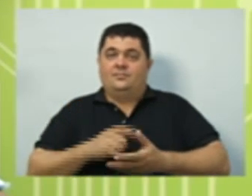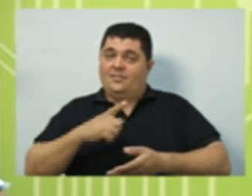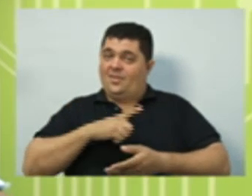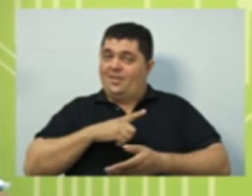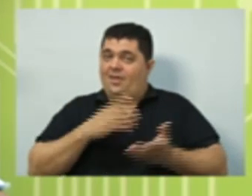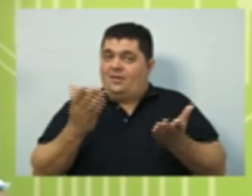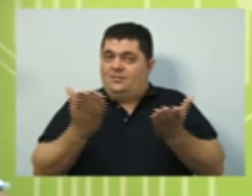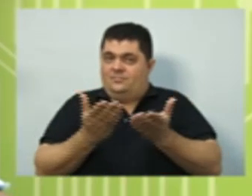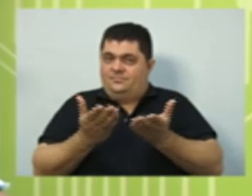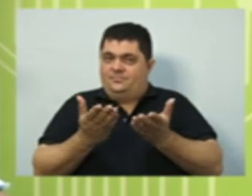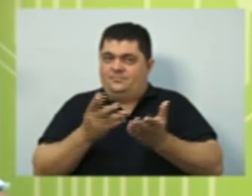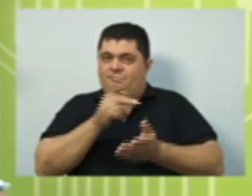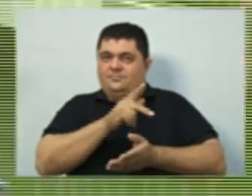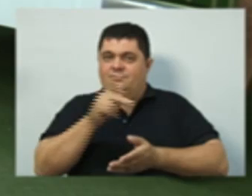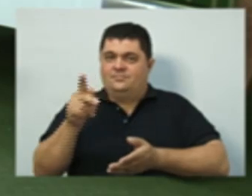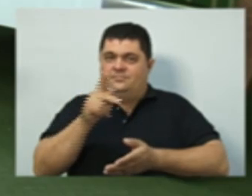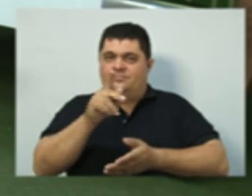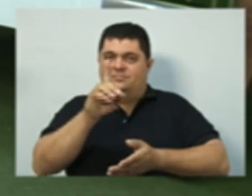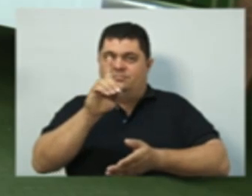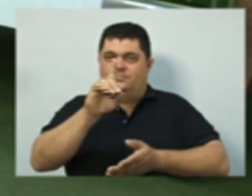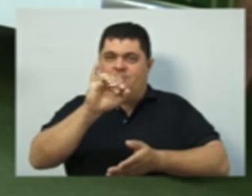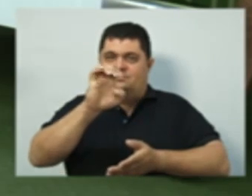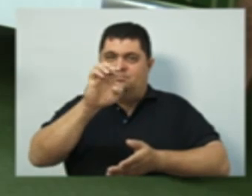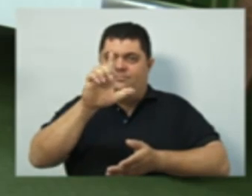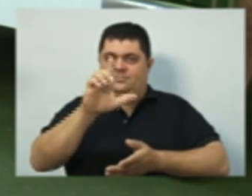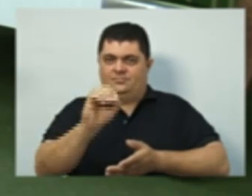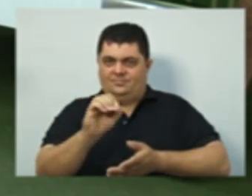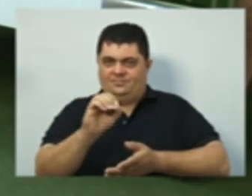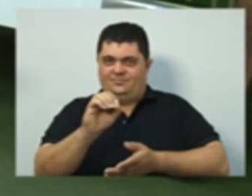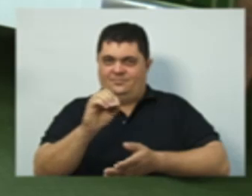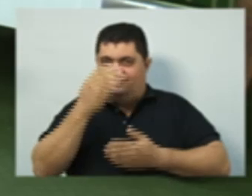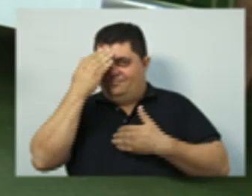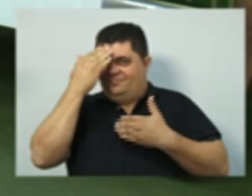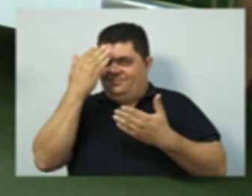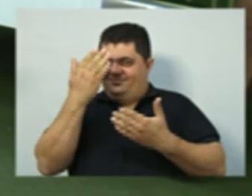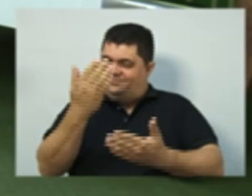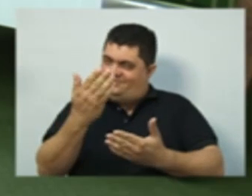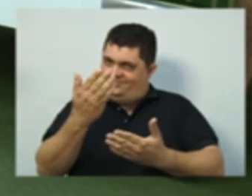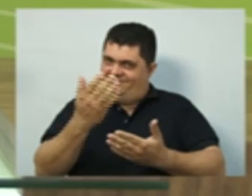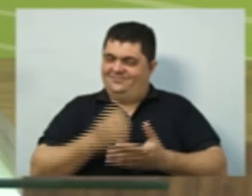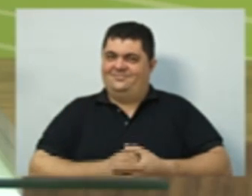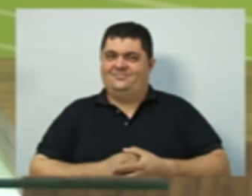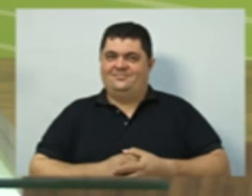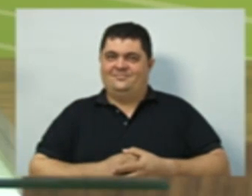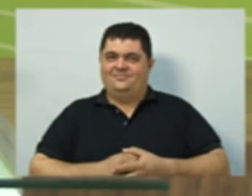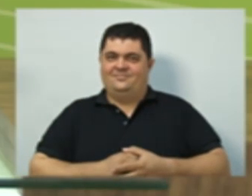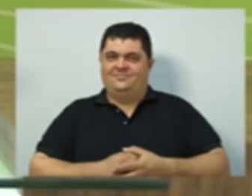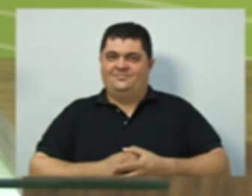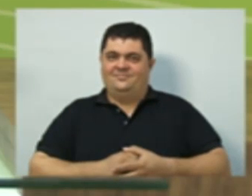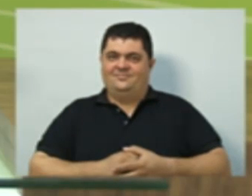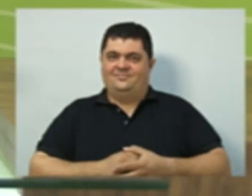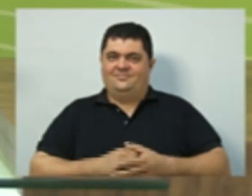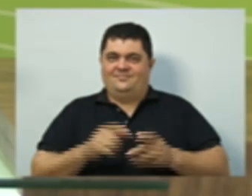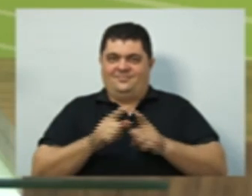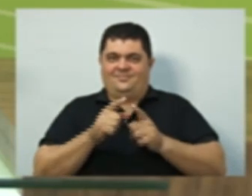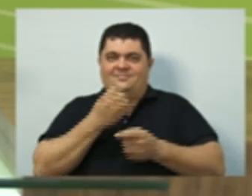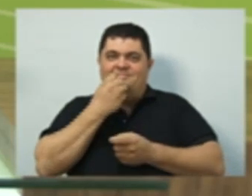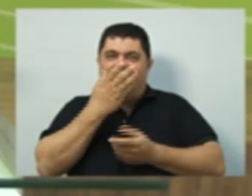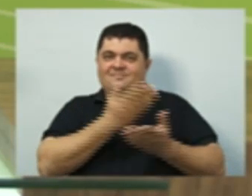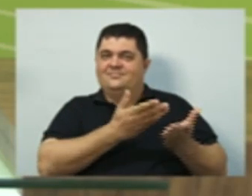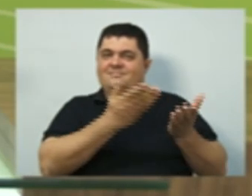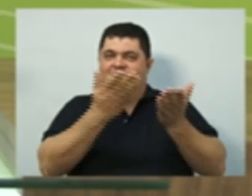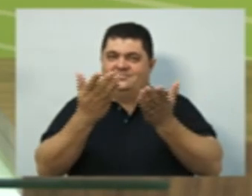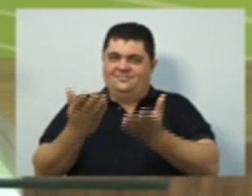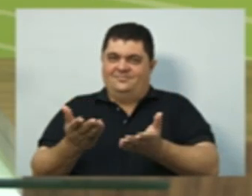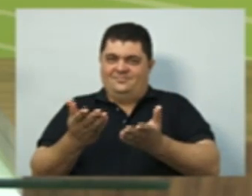aqui também com o professor Diego. Obrigado, professor Euliene. Também meus cumprimentos aos alunos